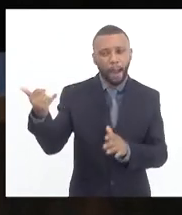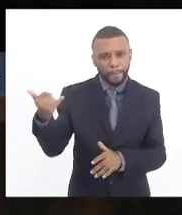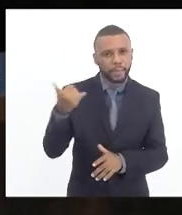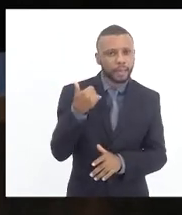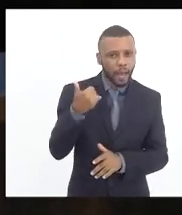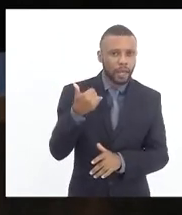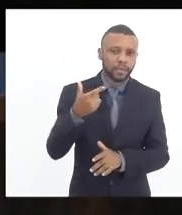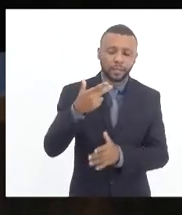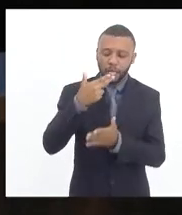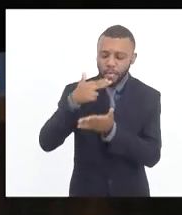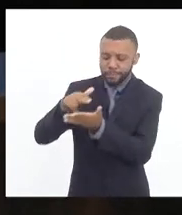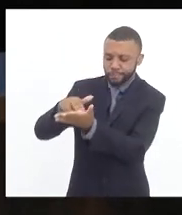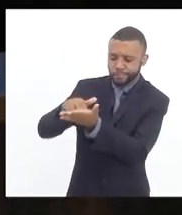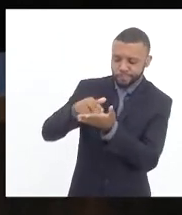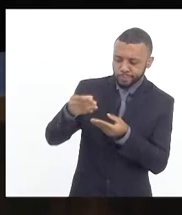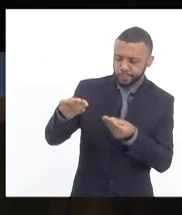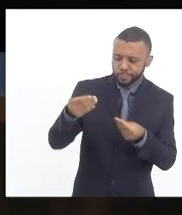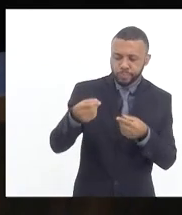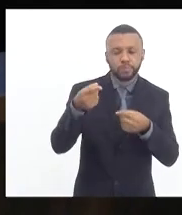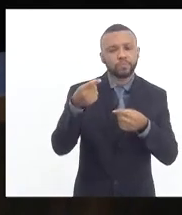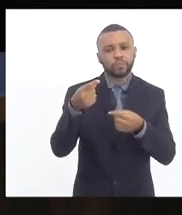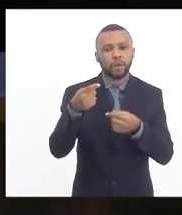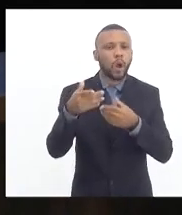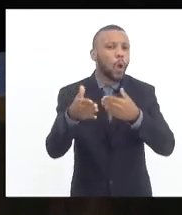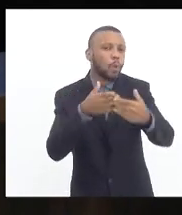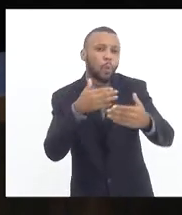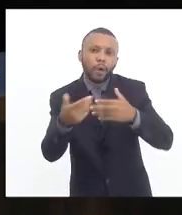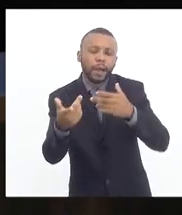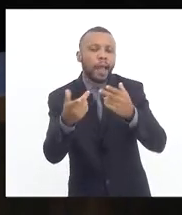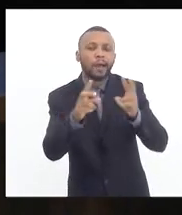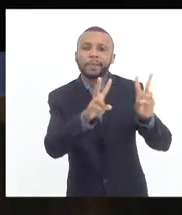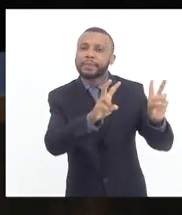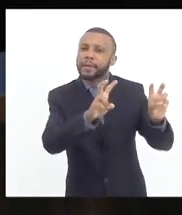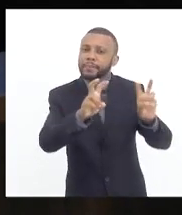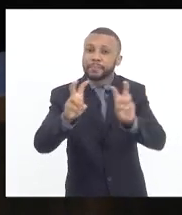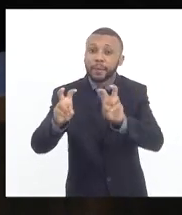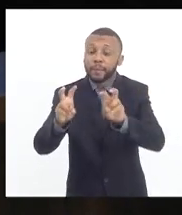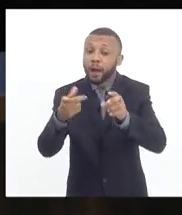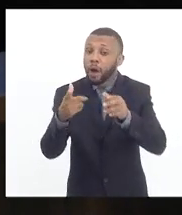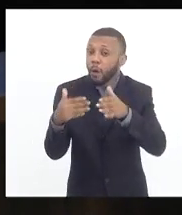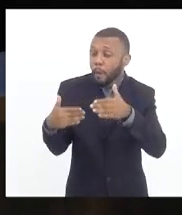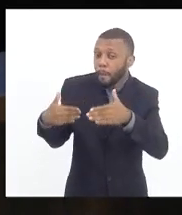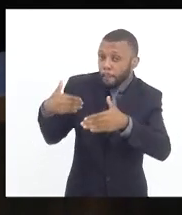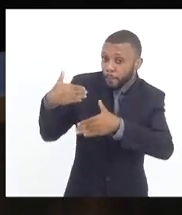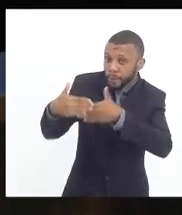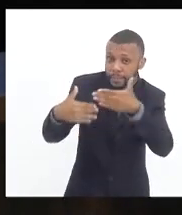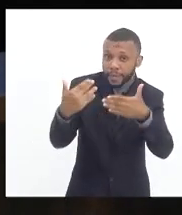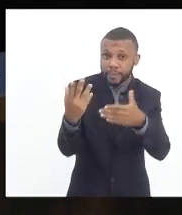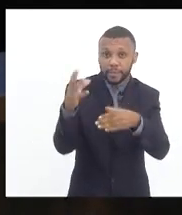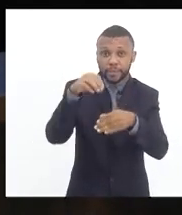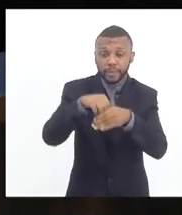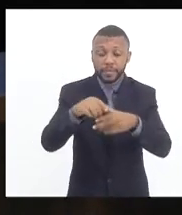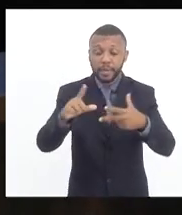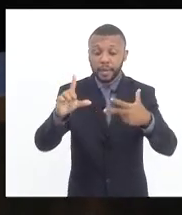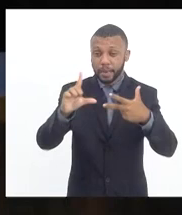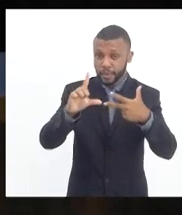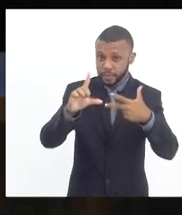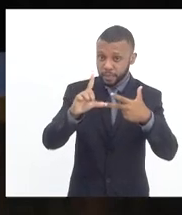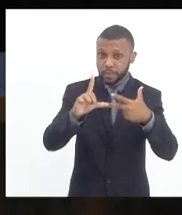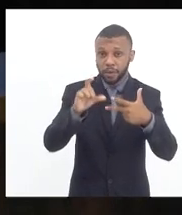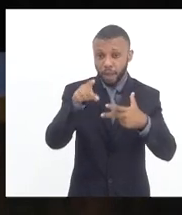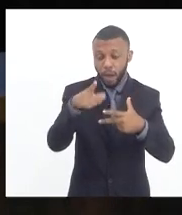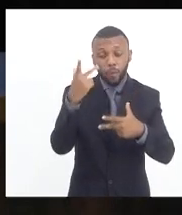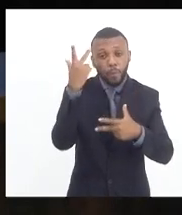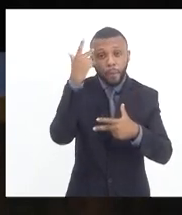como qualquer outra mensagem não necessariamente apenas a reforma e seu trâmite normal do processo legislativo apresenta-se o